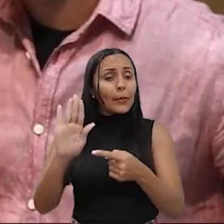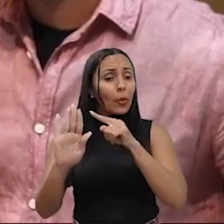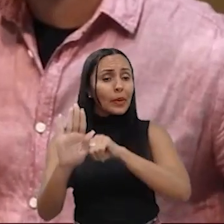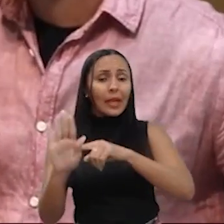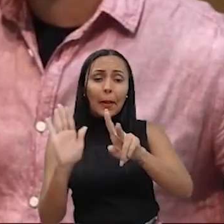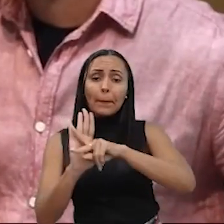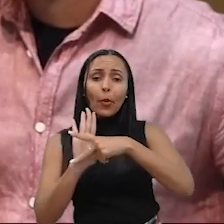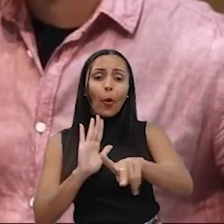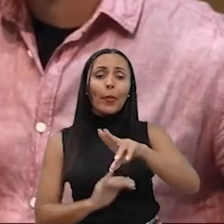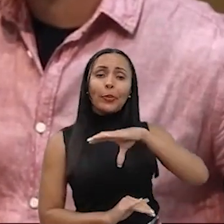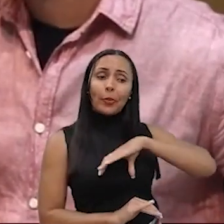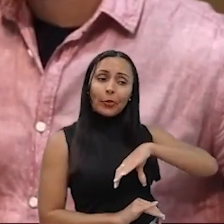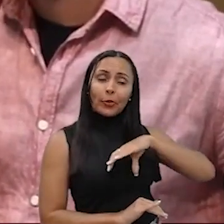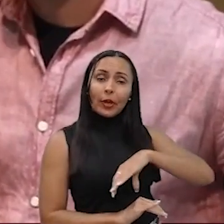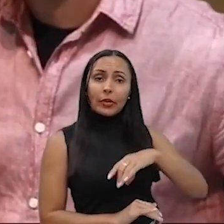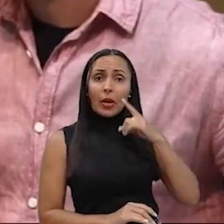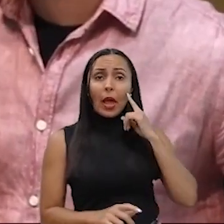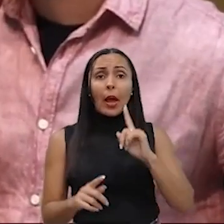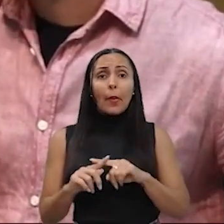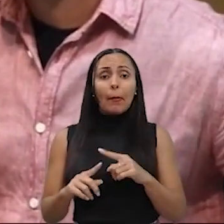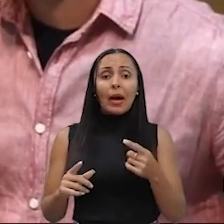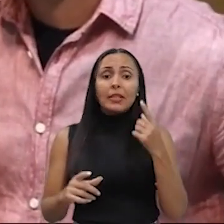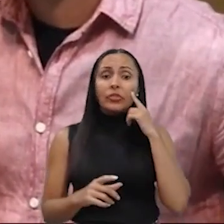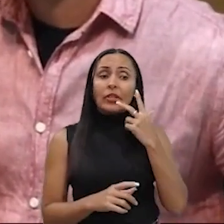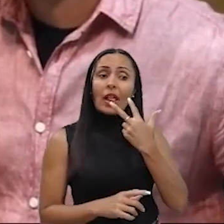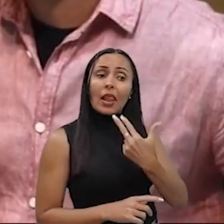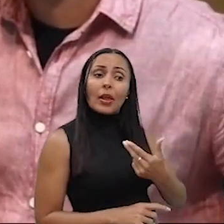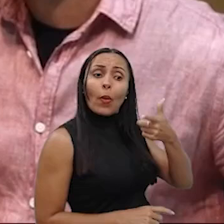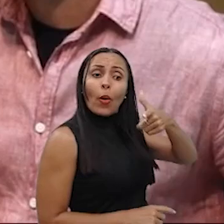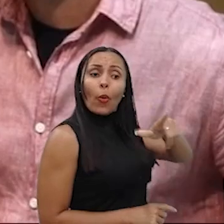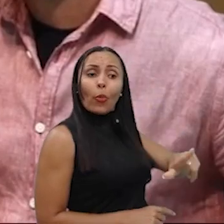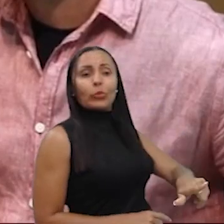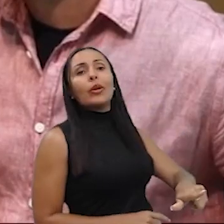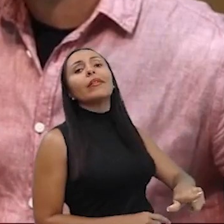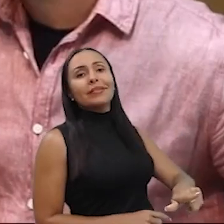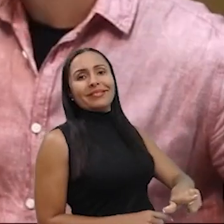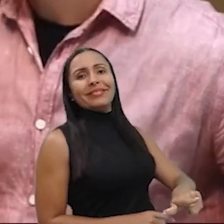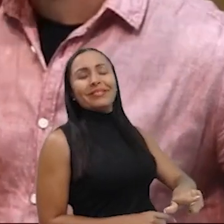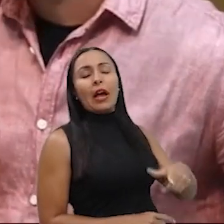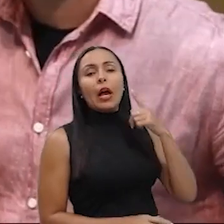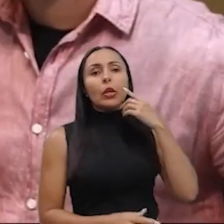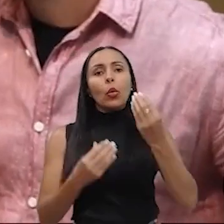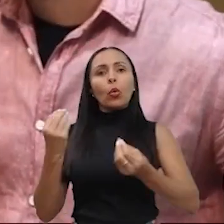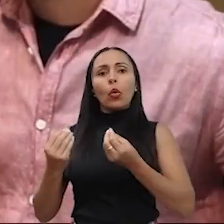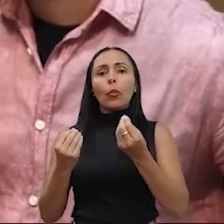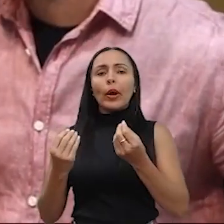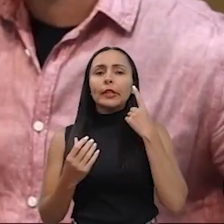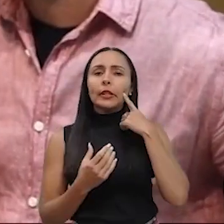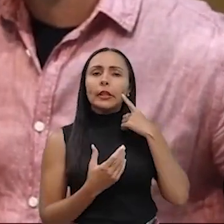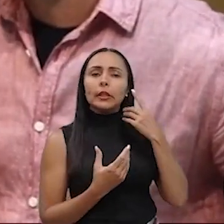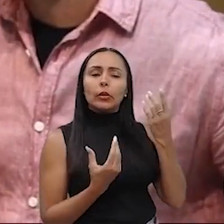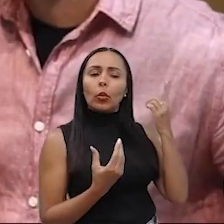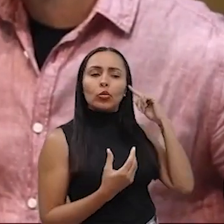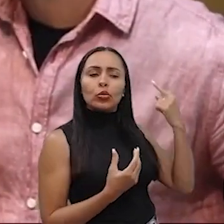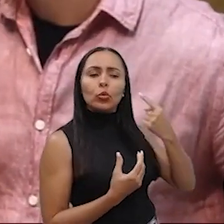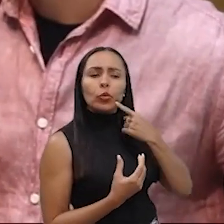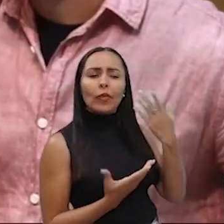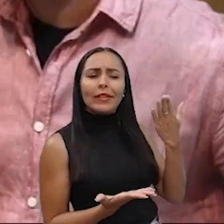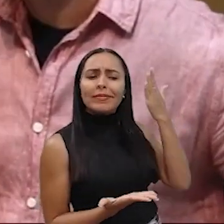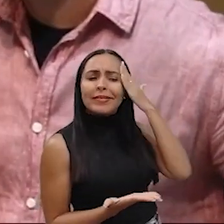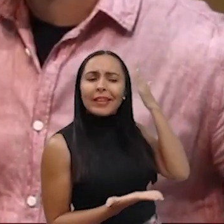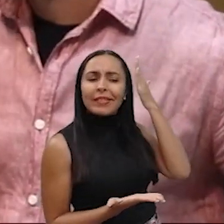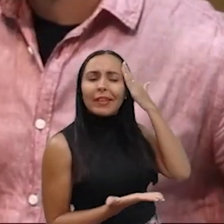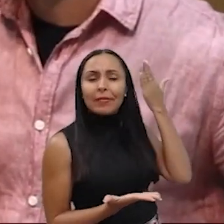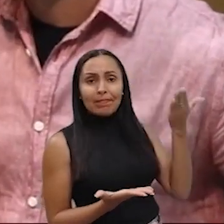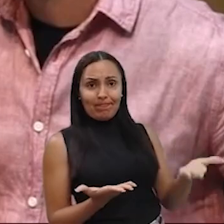portuguesa. Mas a gente está trabalhando com outra língua. Então, como é que o receptor, no caso o surdo, ele vai entender, não